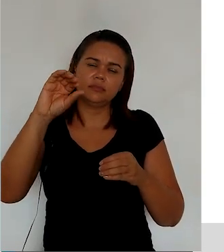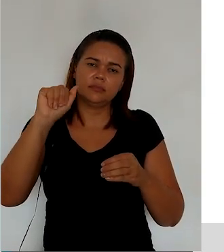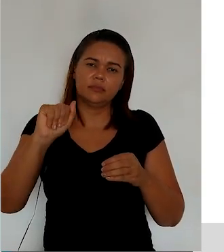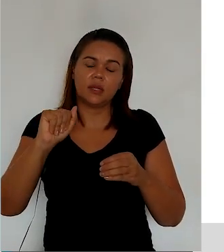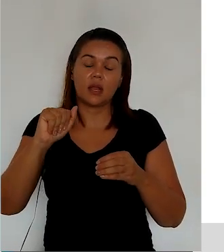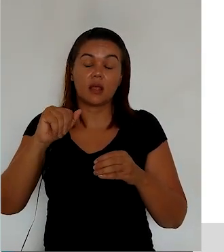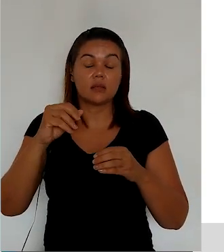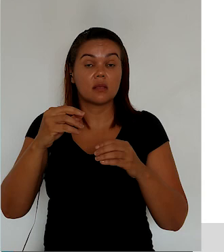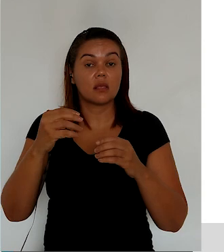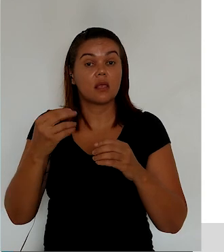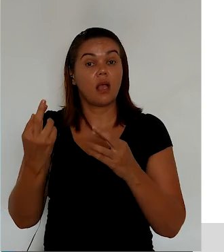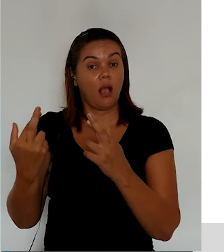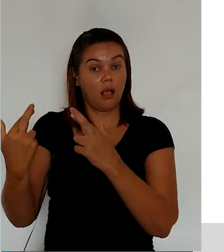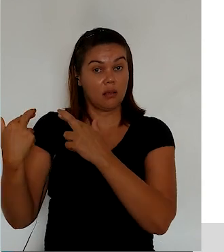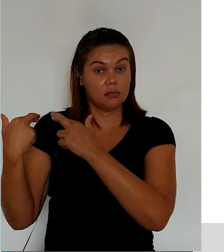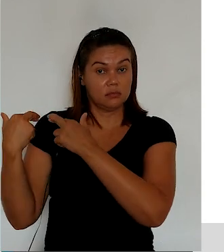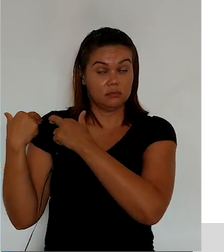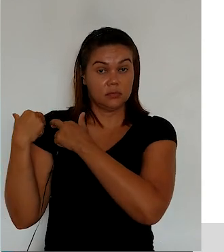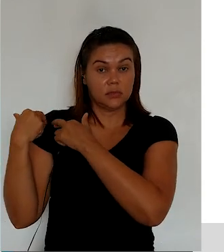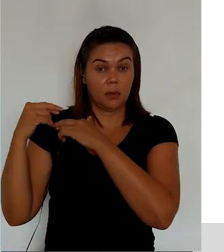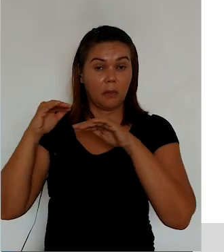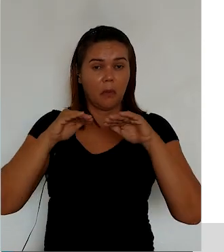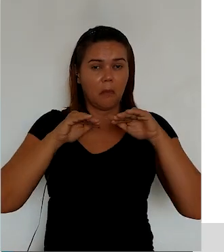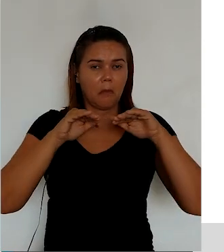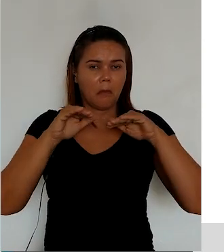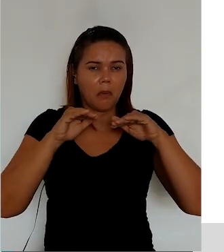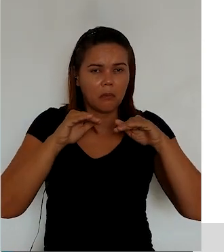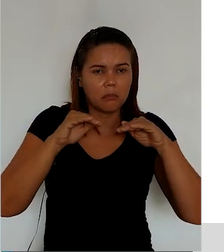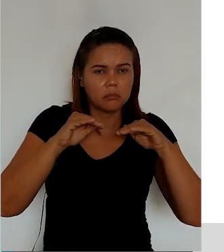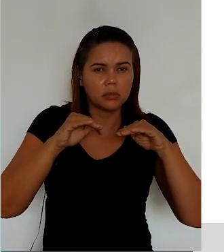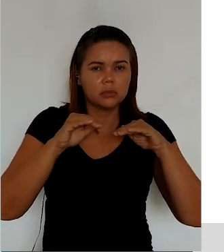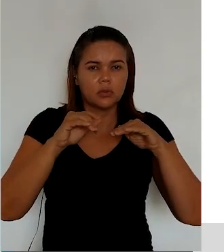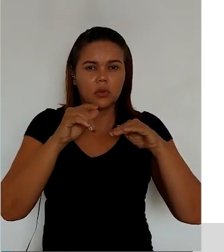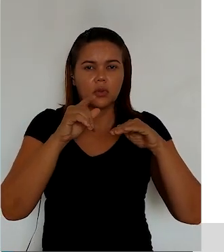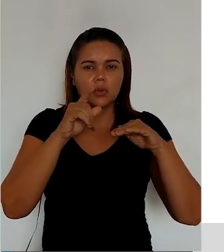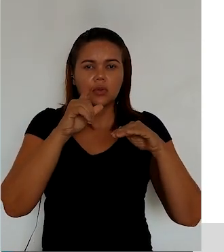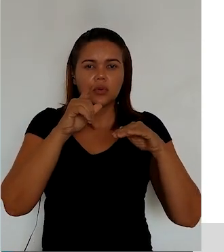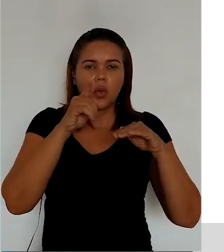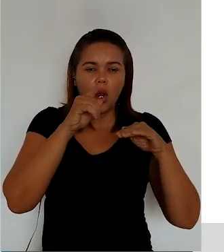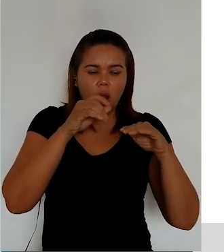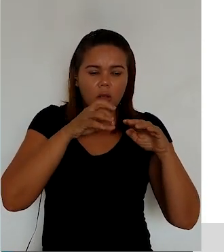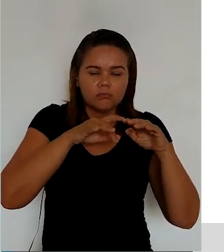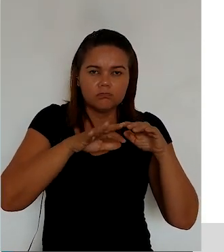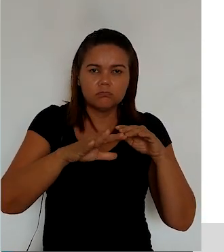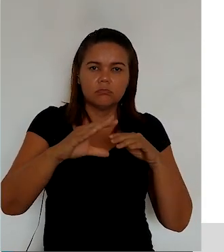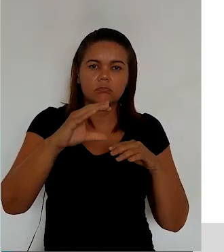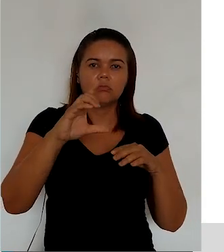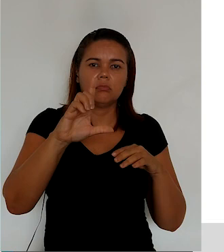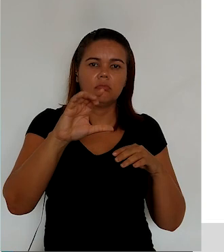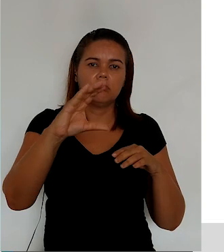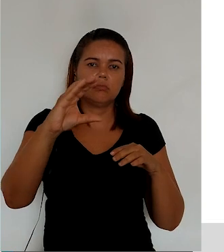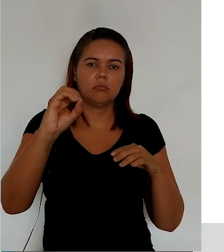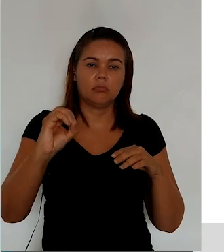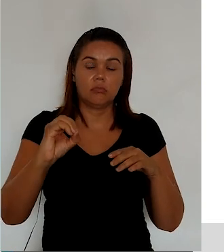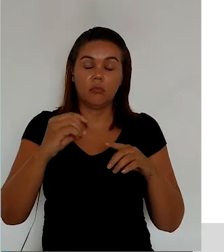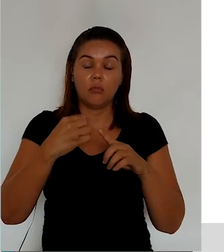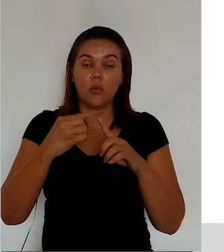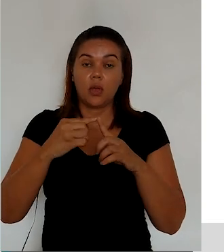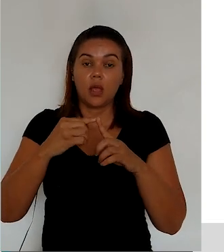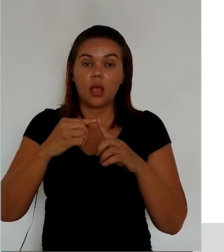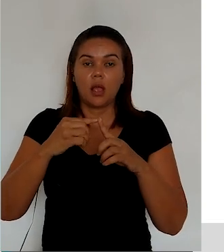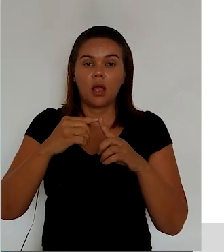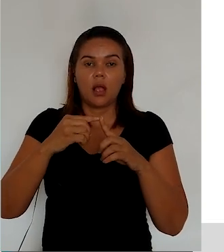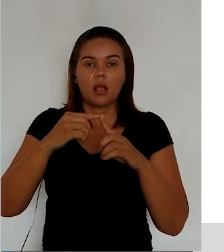responsáveis pela movimentação do líquor, uma vez que a movimentação